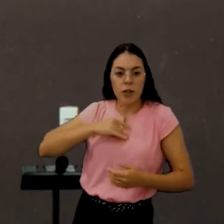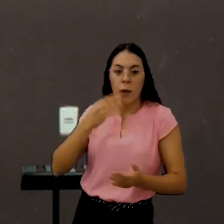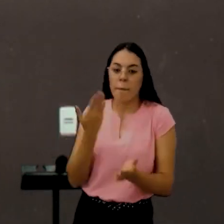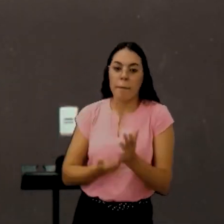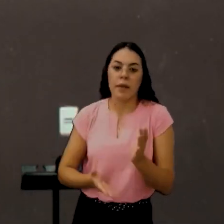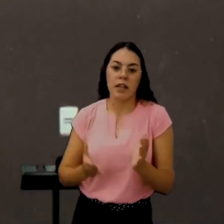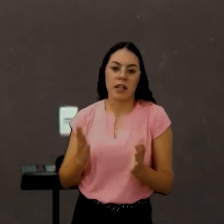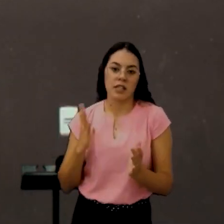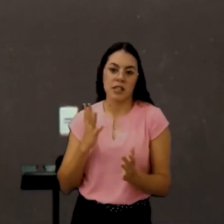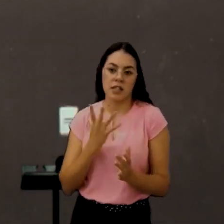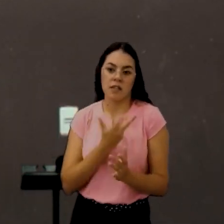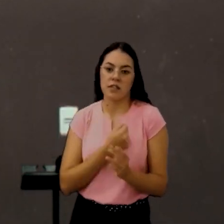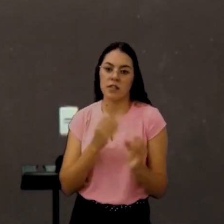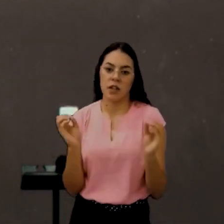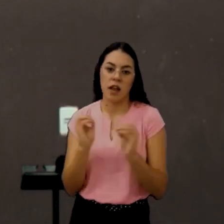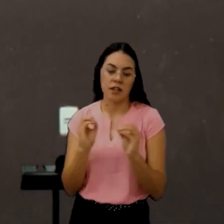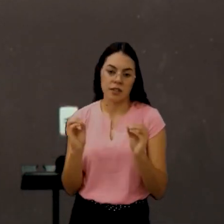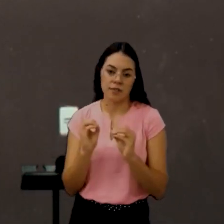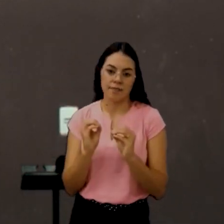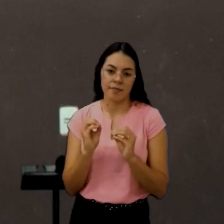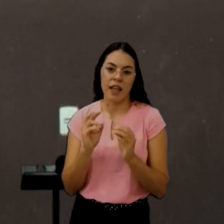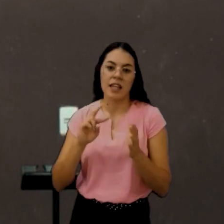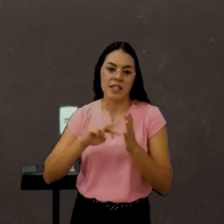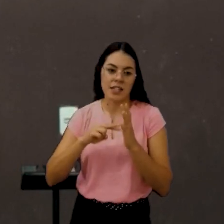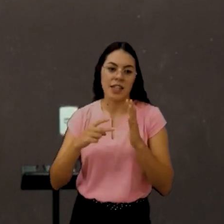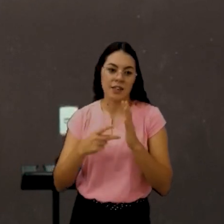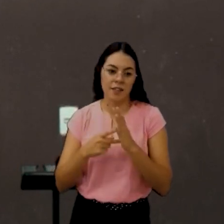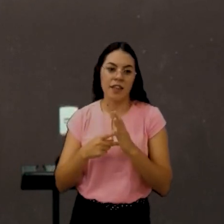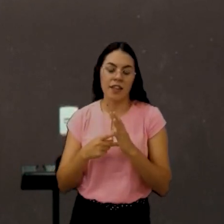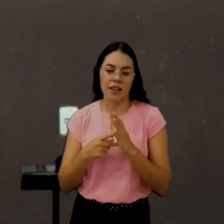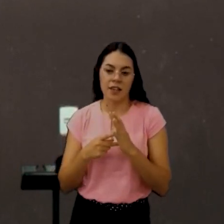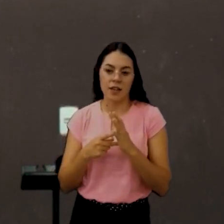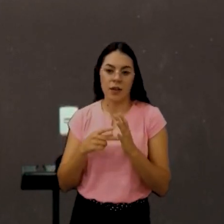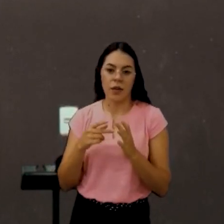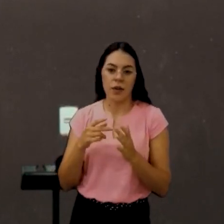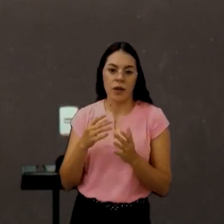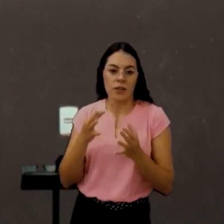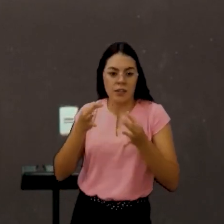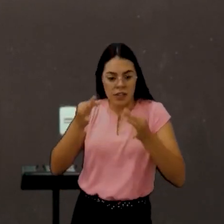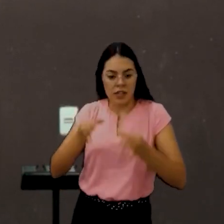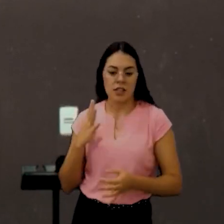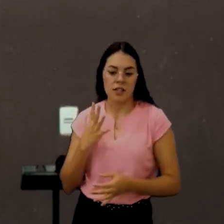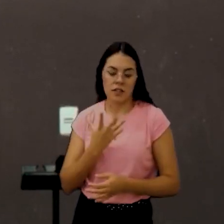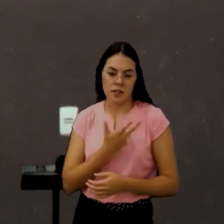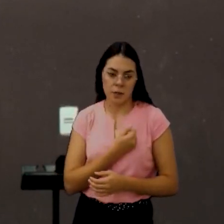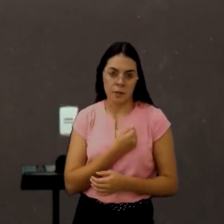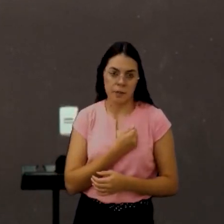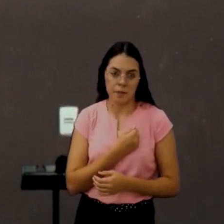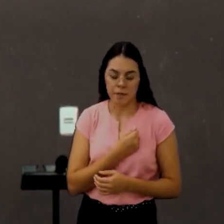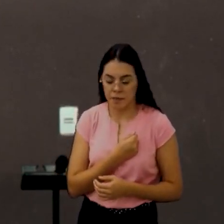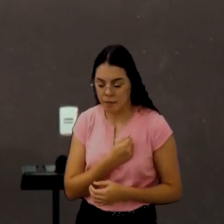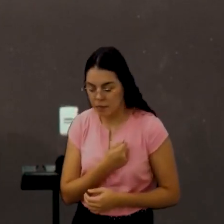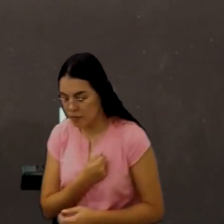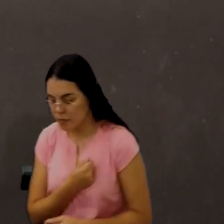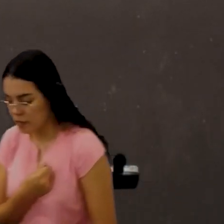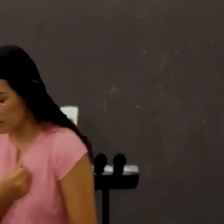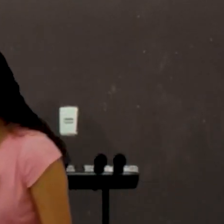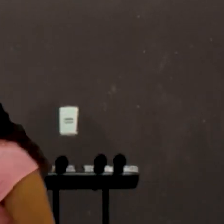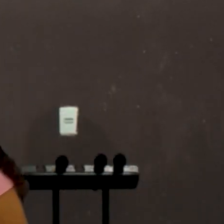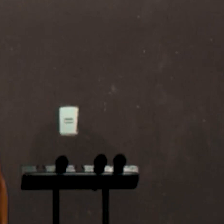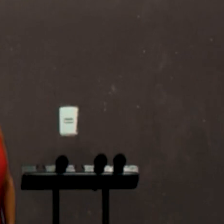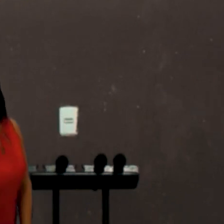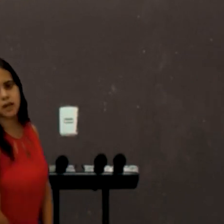a sua redenção. É o penhor do Espírito em nós. Como peregrinos, então,